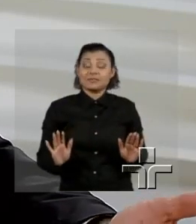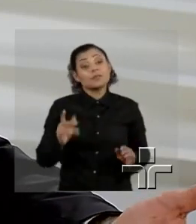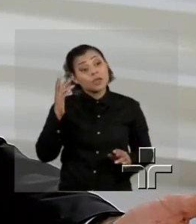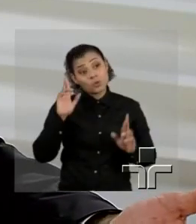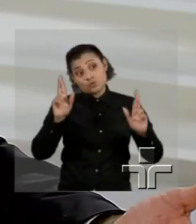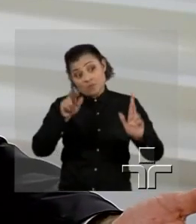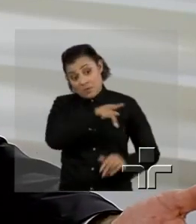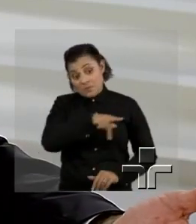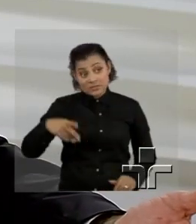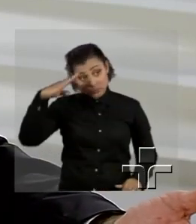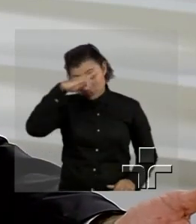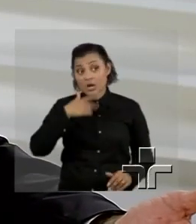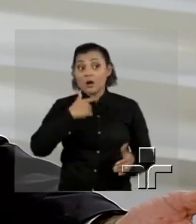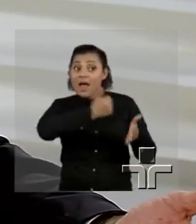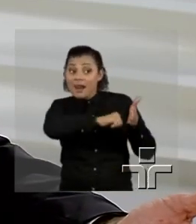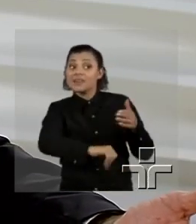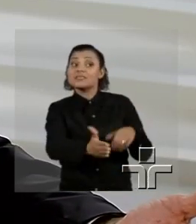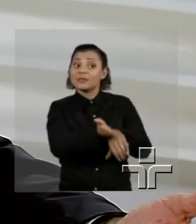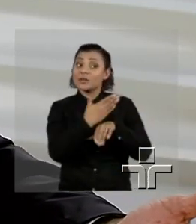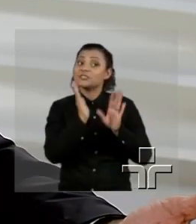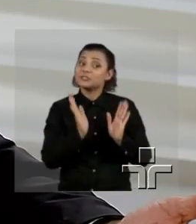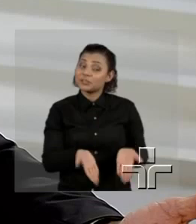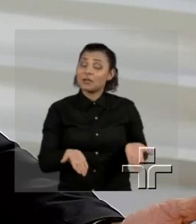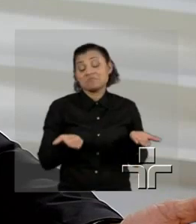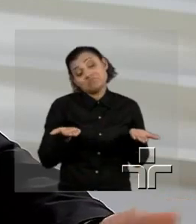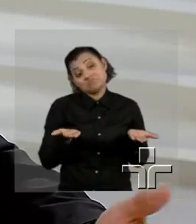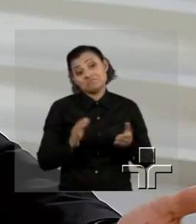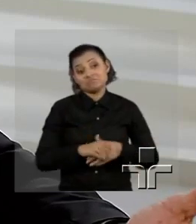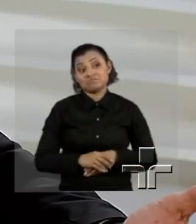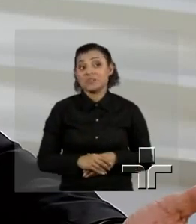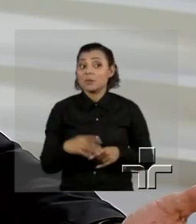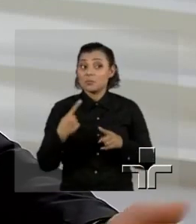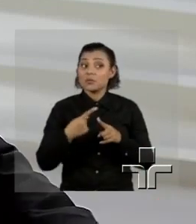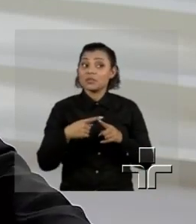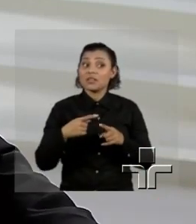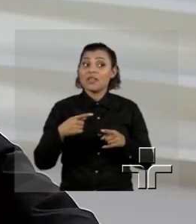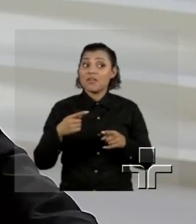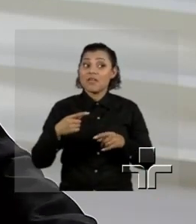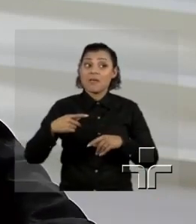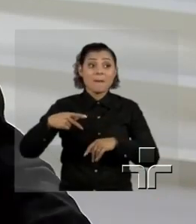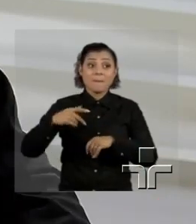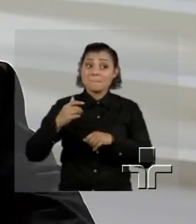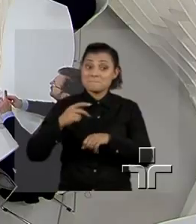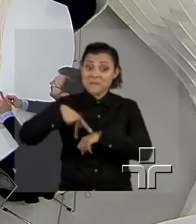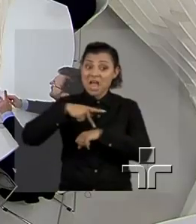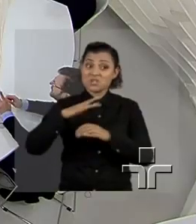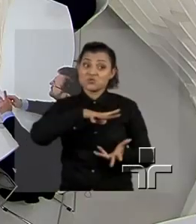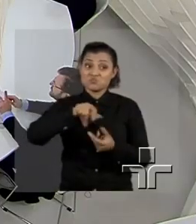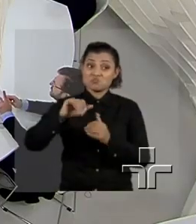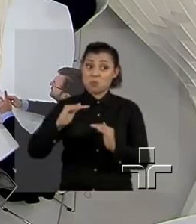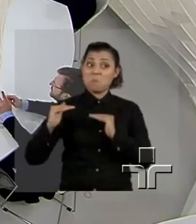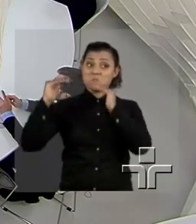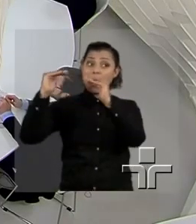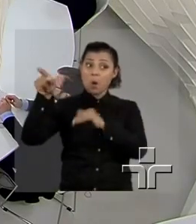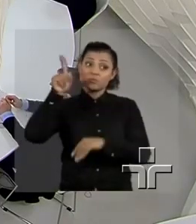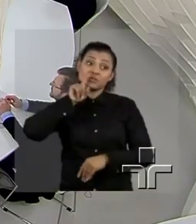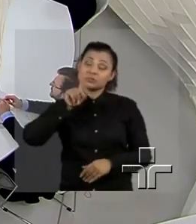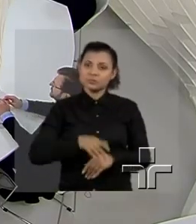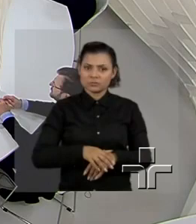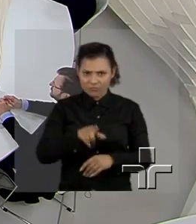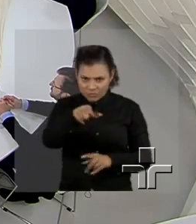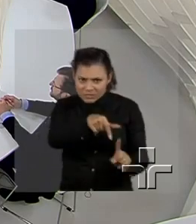uma luta por hegemonia em mercado, né? Em tecnologia, é um outro patamar de disputa. Né?